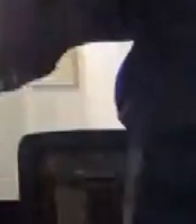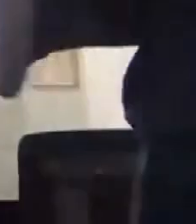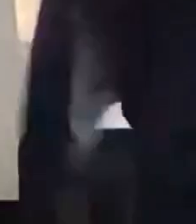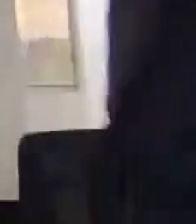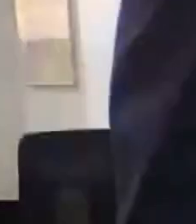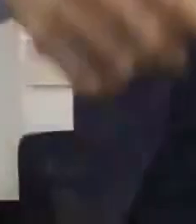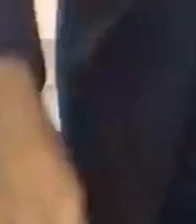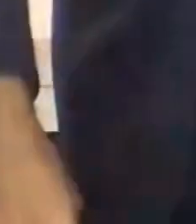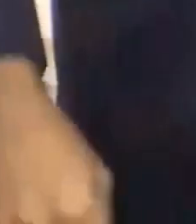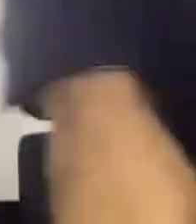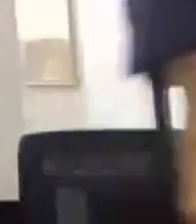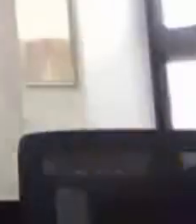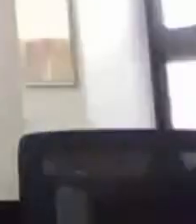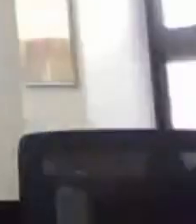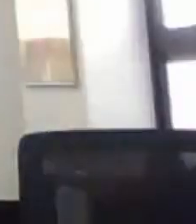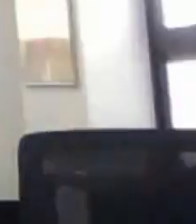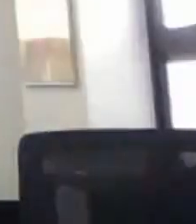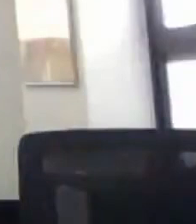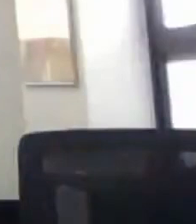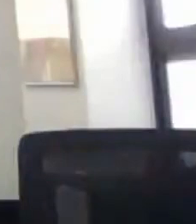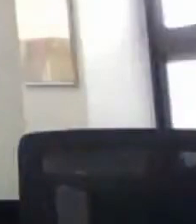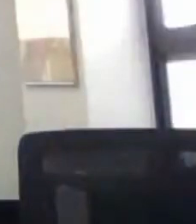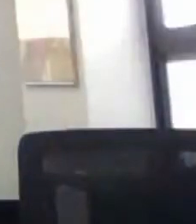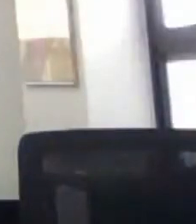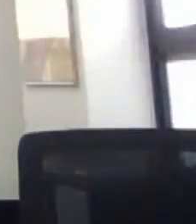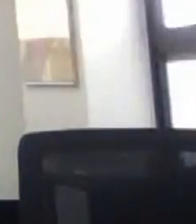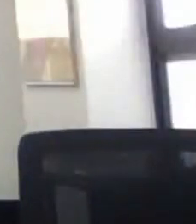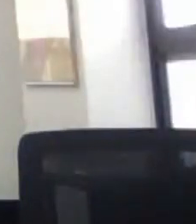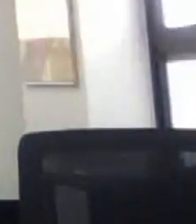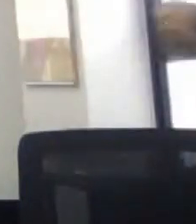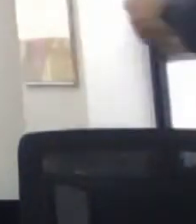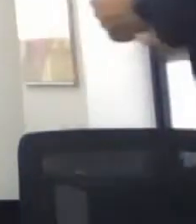Acho que nós... Um segundinho, por favor, aqui.